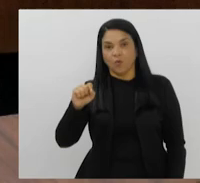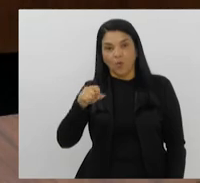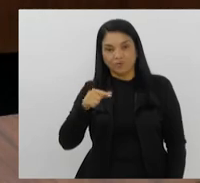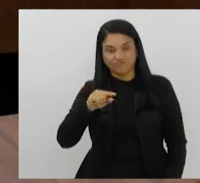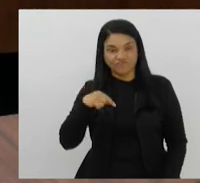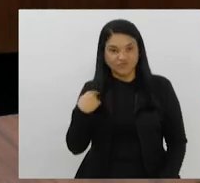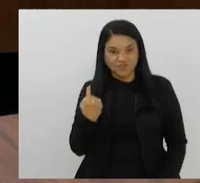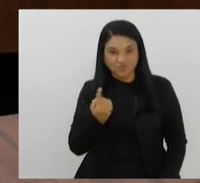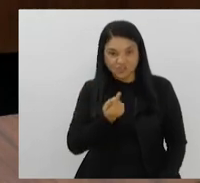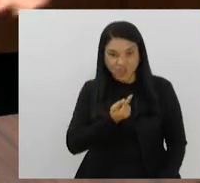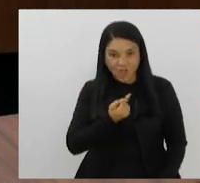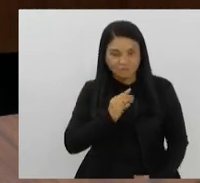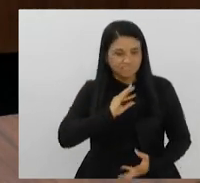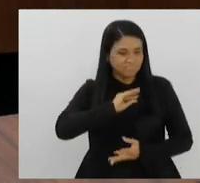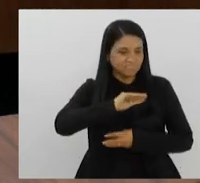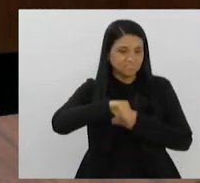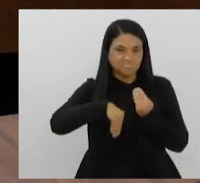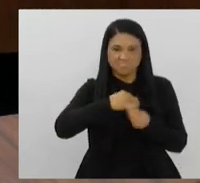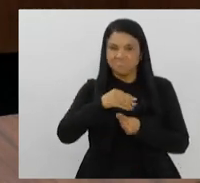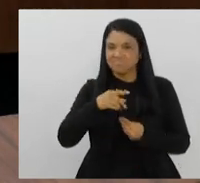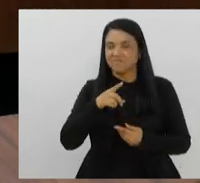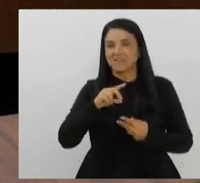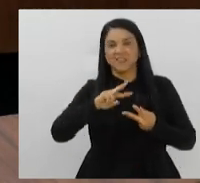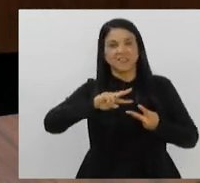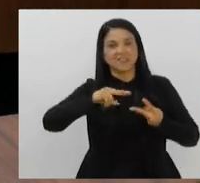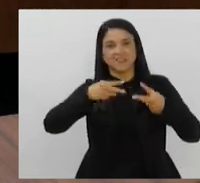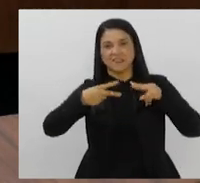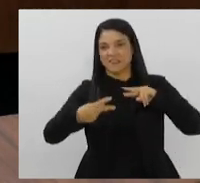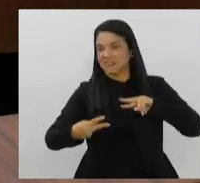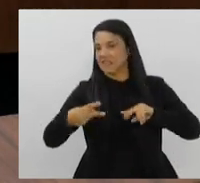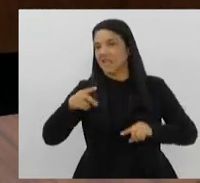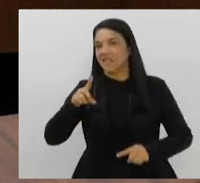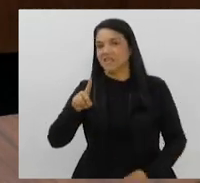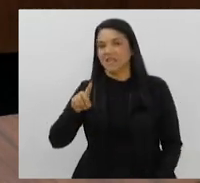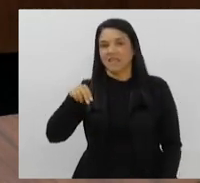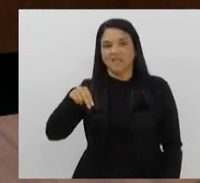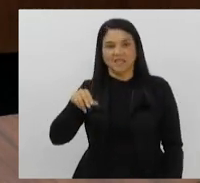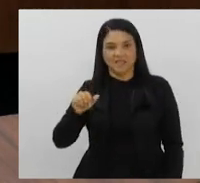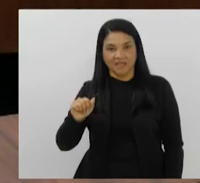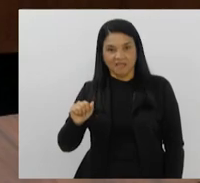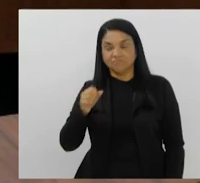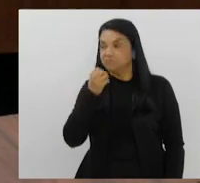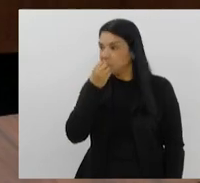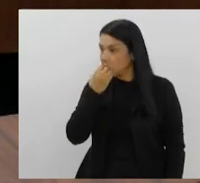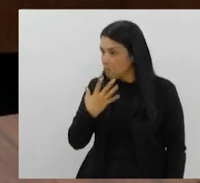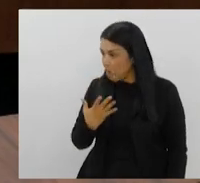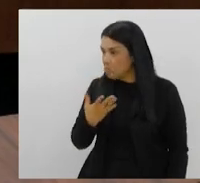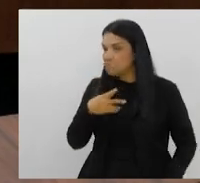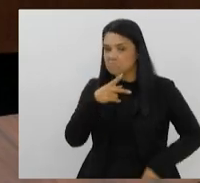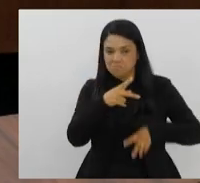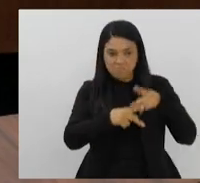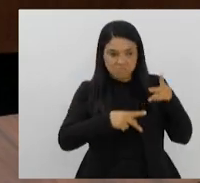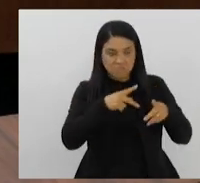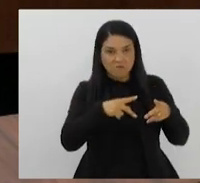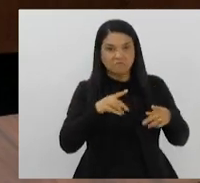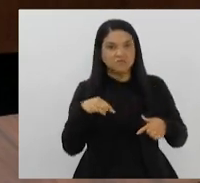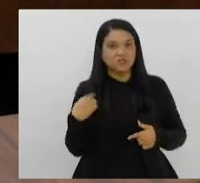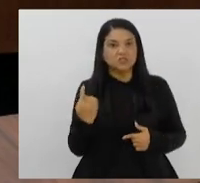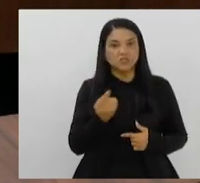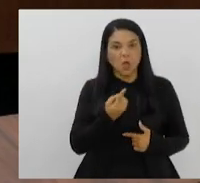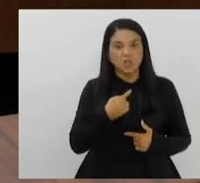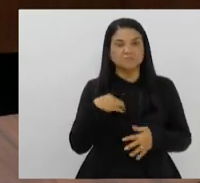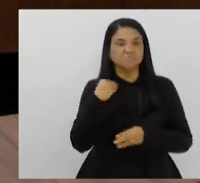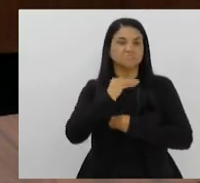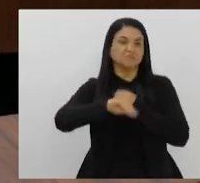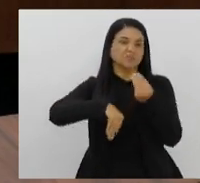de fruta de DNA. E que bom, que bom, porque somos uma civilização. Somos todos